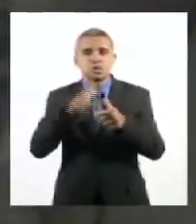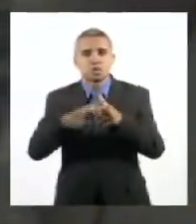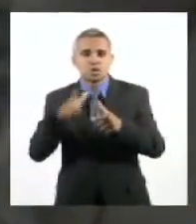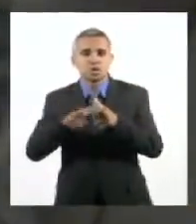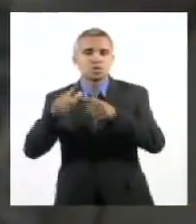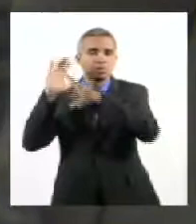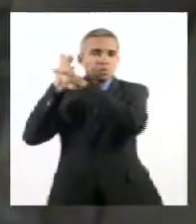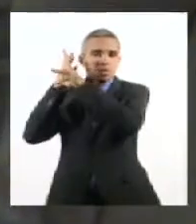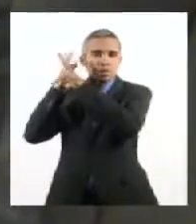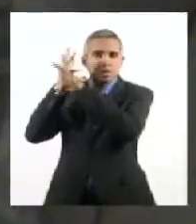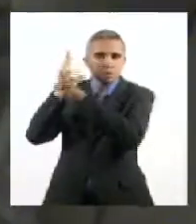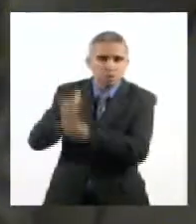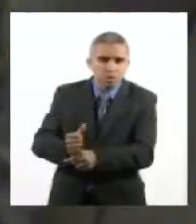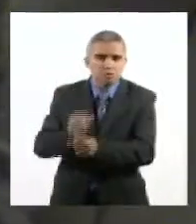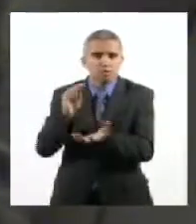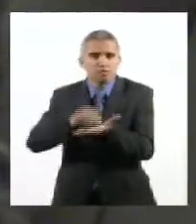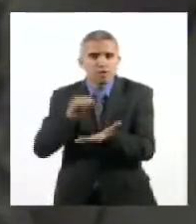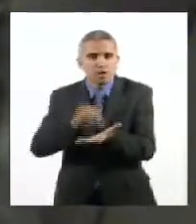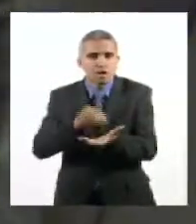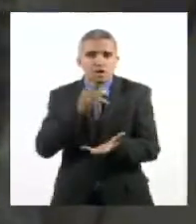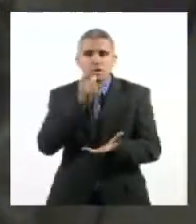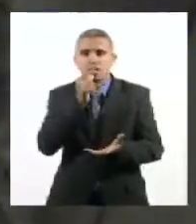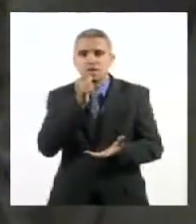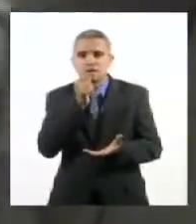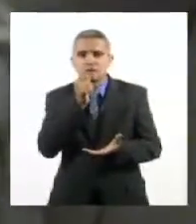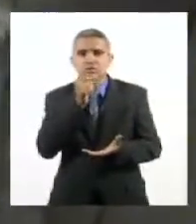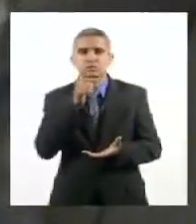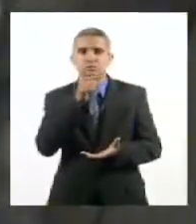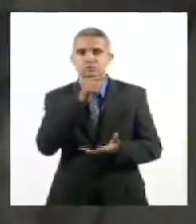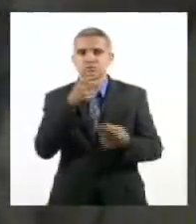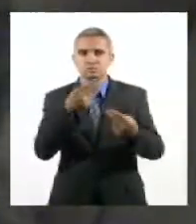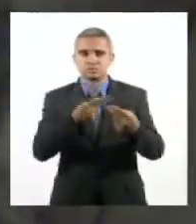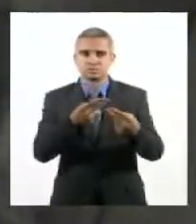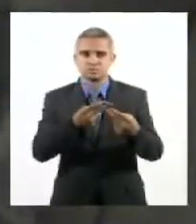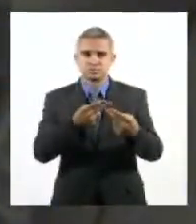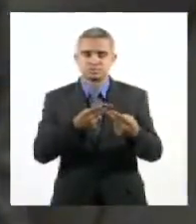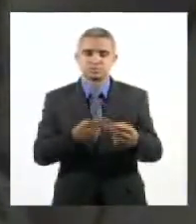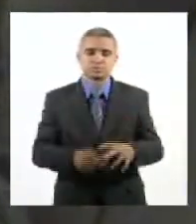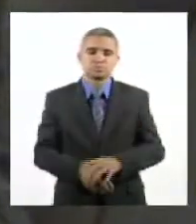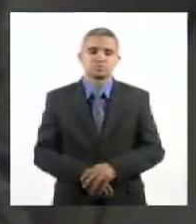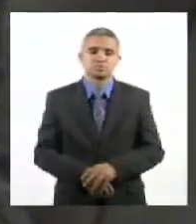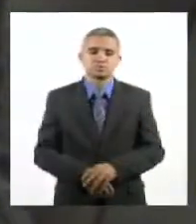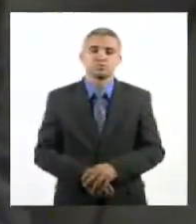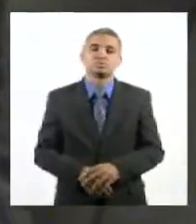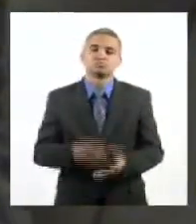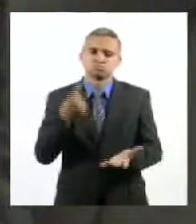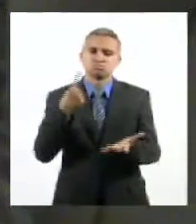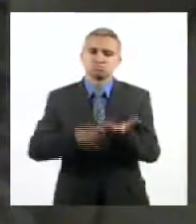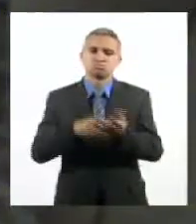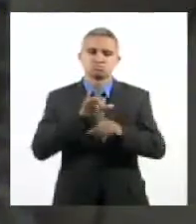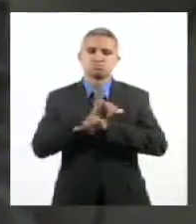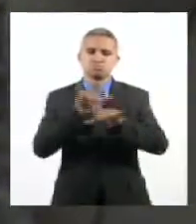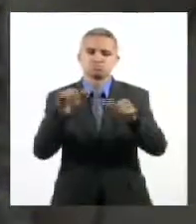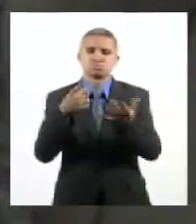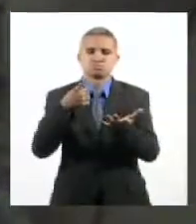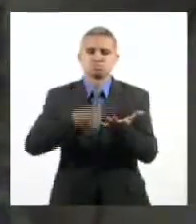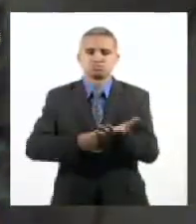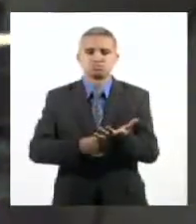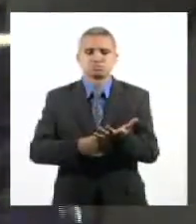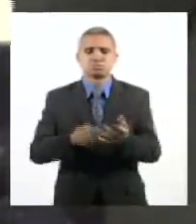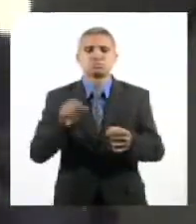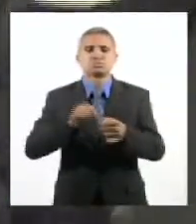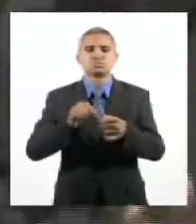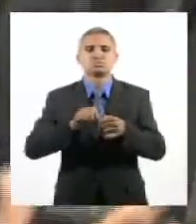de abastecimento de água em Timor, inclusive assumindo um compromisso de construir uma estação